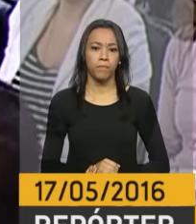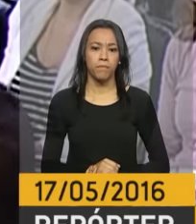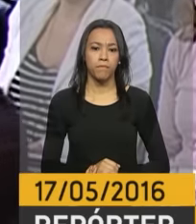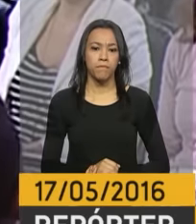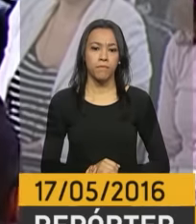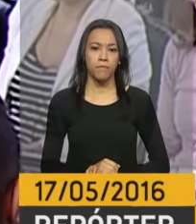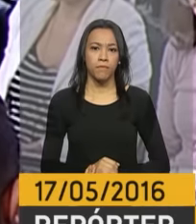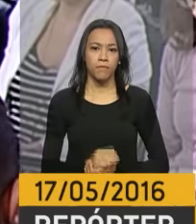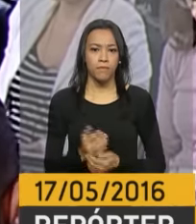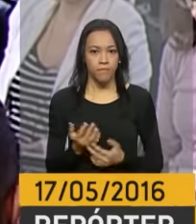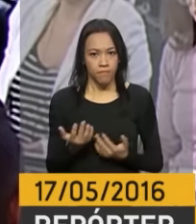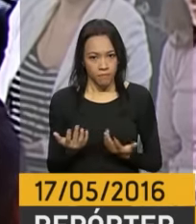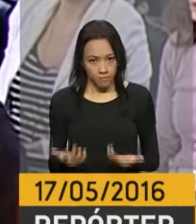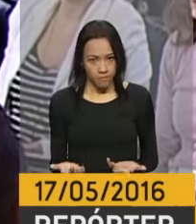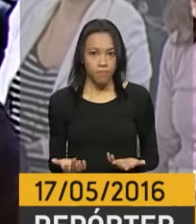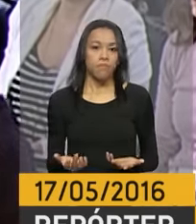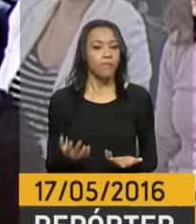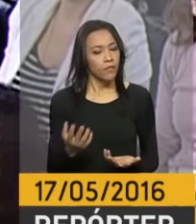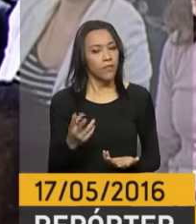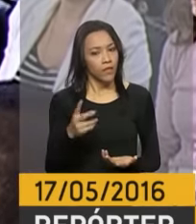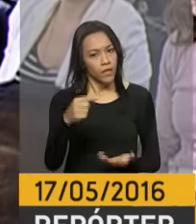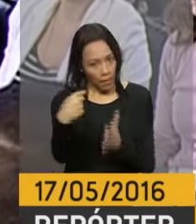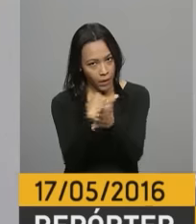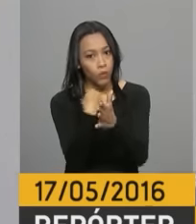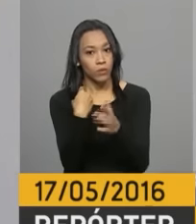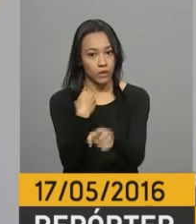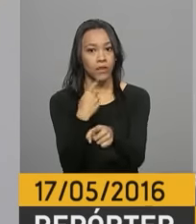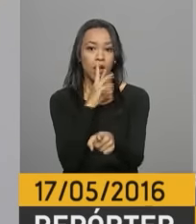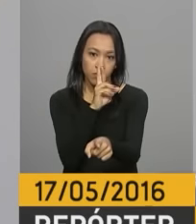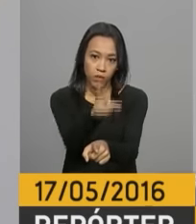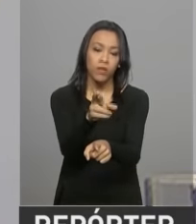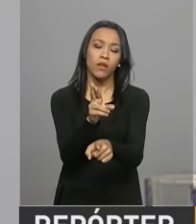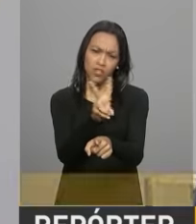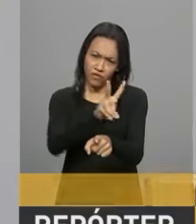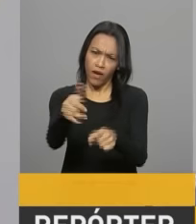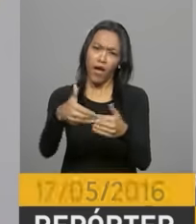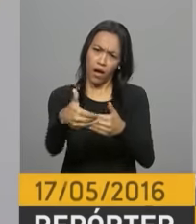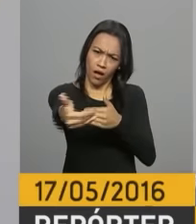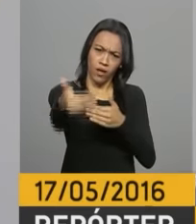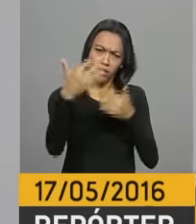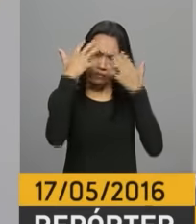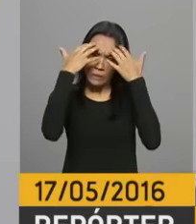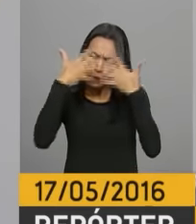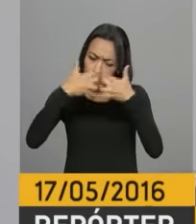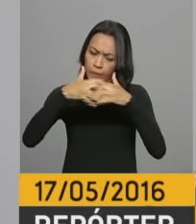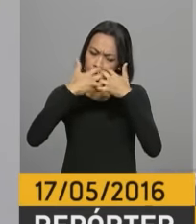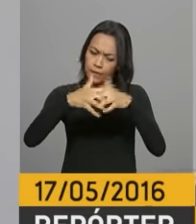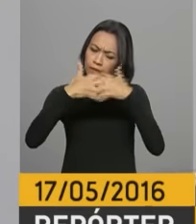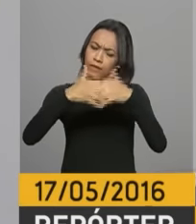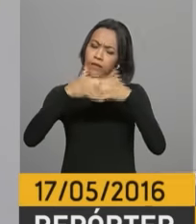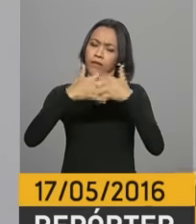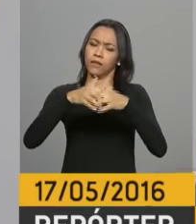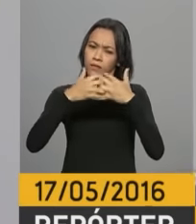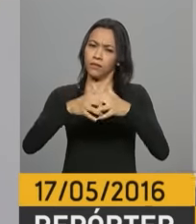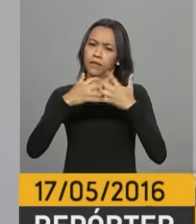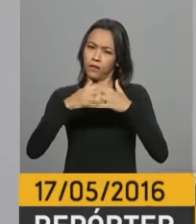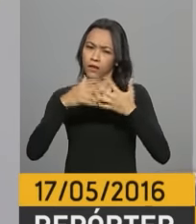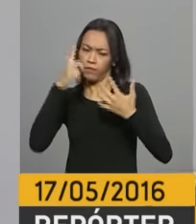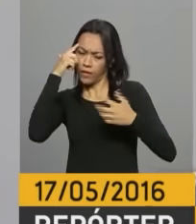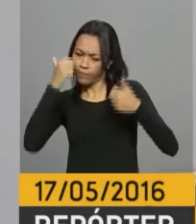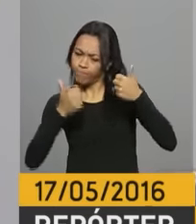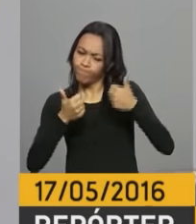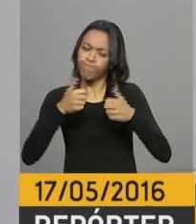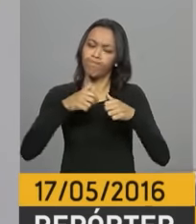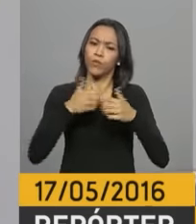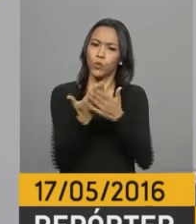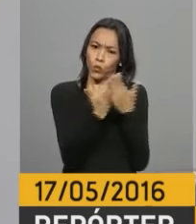Bom, estaremos exatamente analisando isso nos próximos dias com prioridade. Para que o doutor Mansueto está aqui? Tem que dar trabalho para o homem, senão como é que